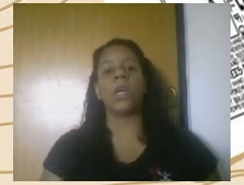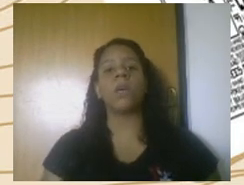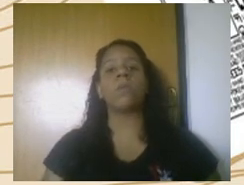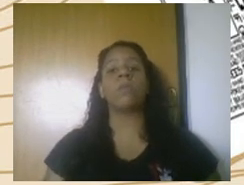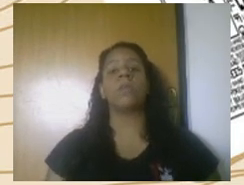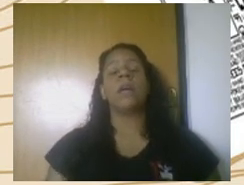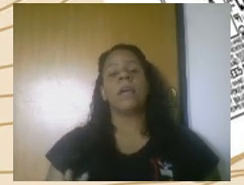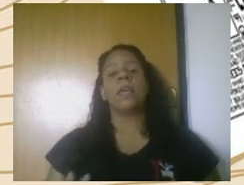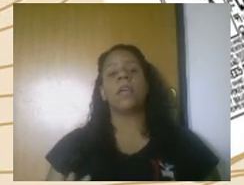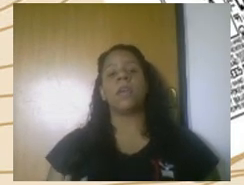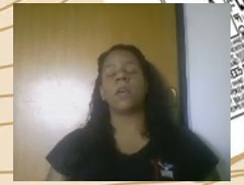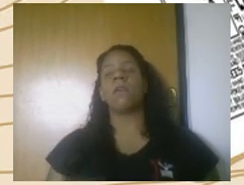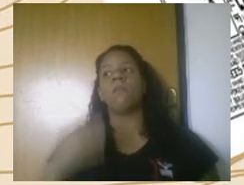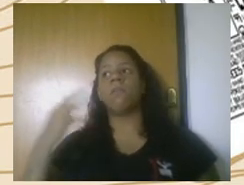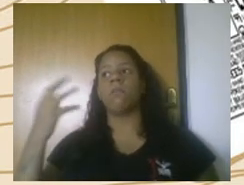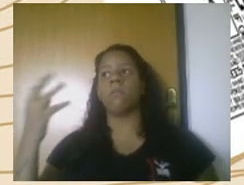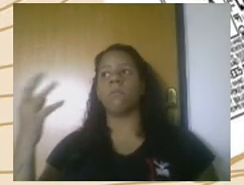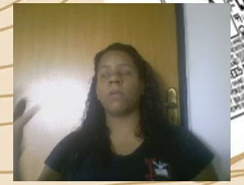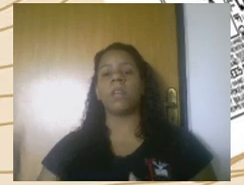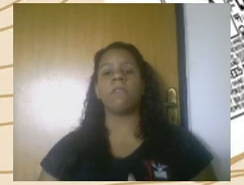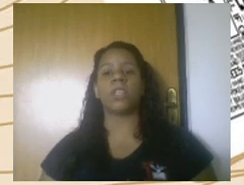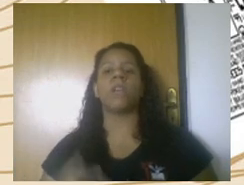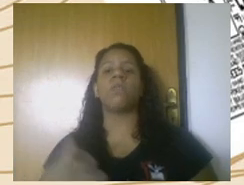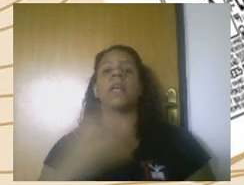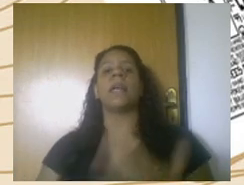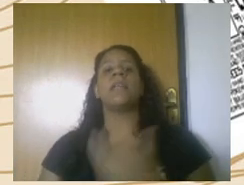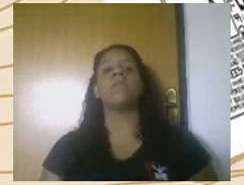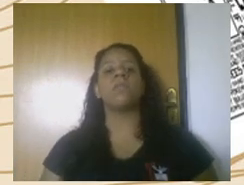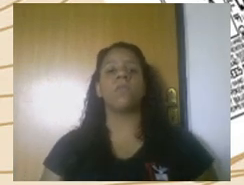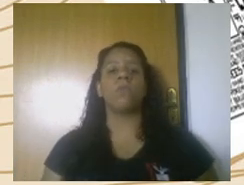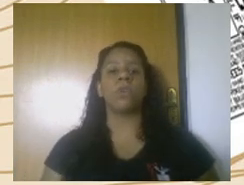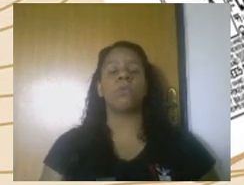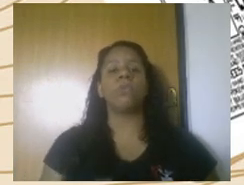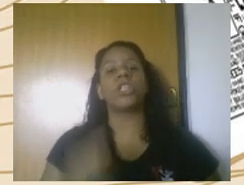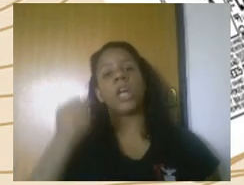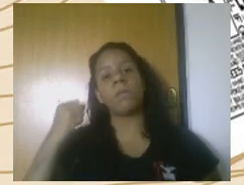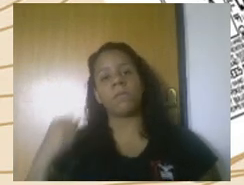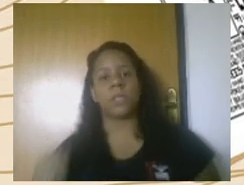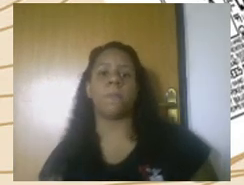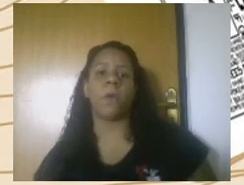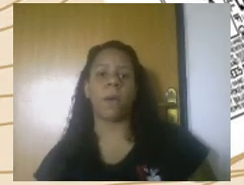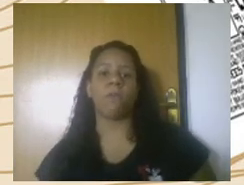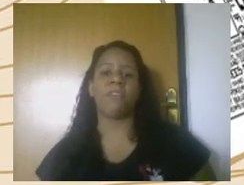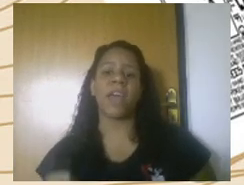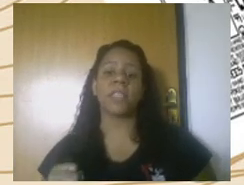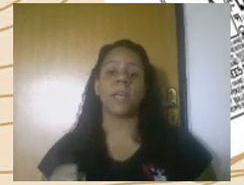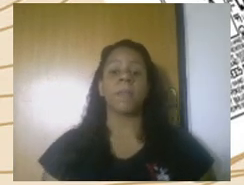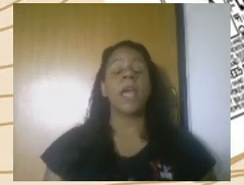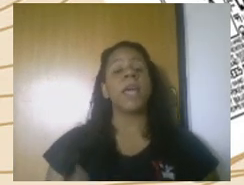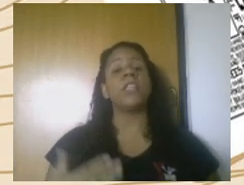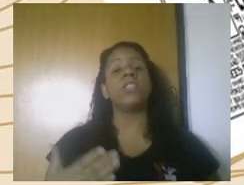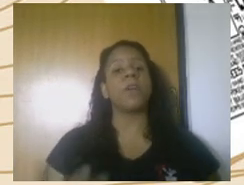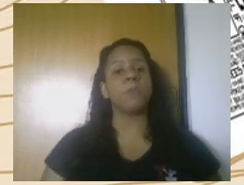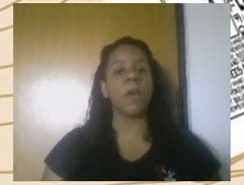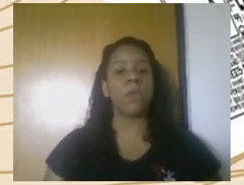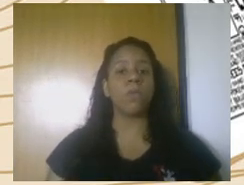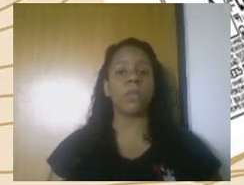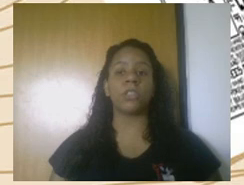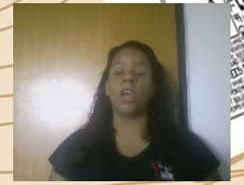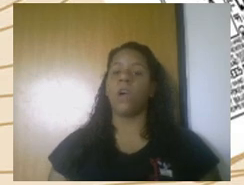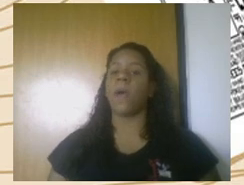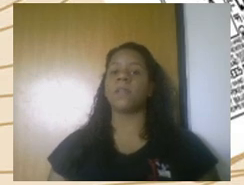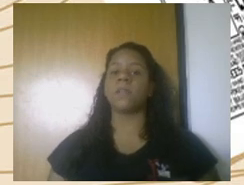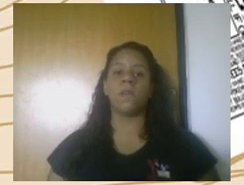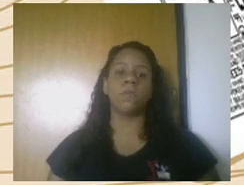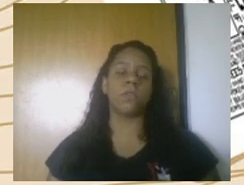um currículo e o entrevistador ele analisa o seu currículo e chama você para uma conversa, ele te faz